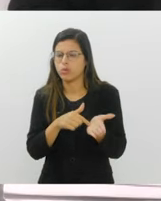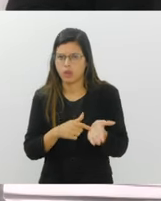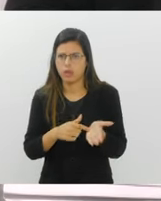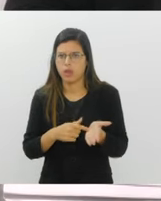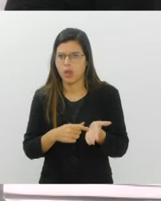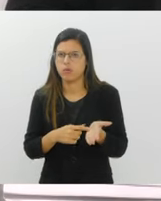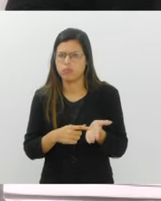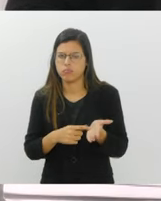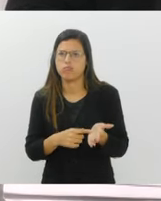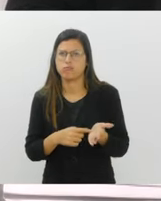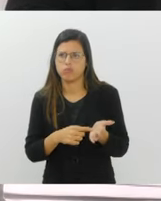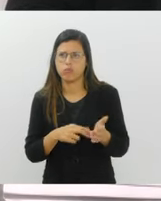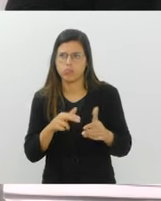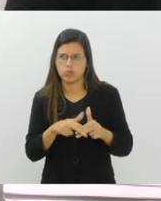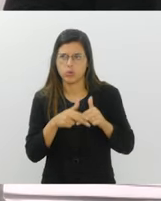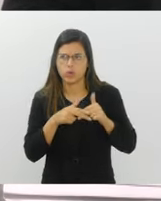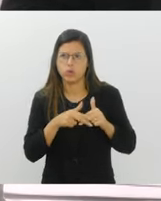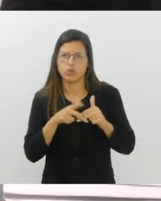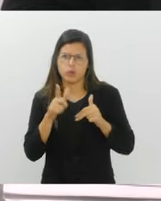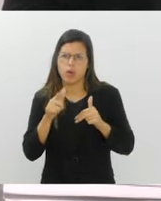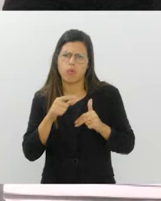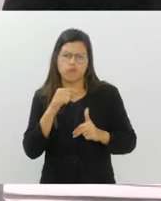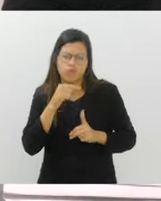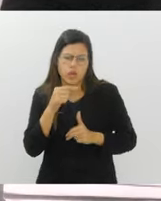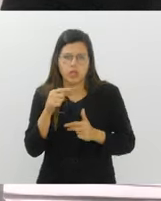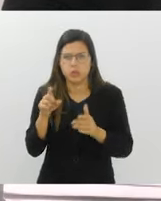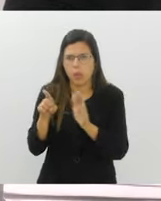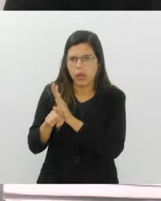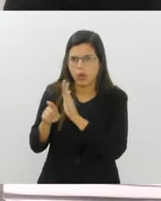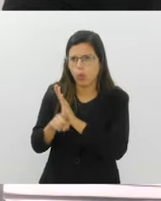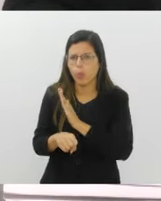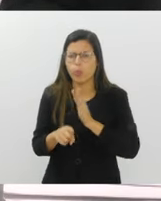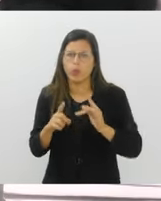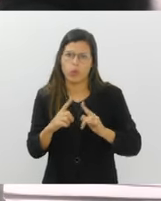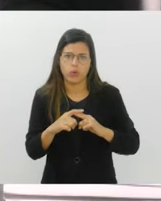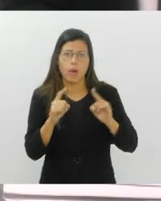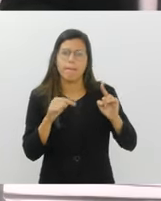está sendo questionado e tal, porque é do jogo, né, faz parte da lei, mas está